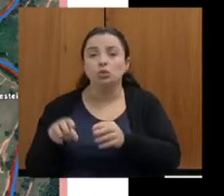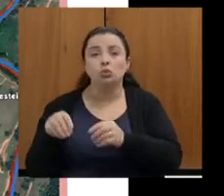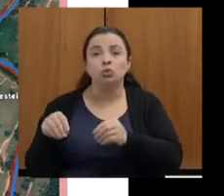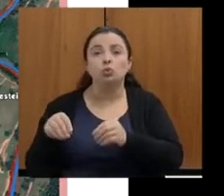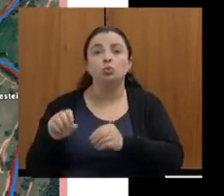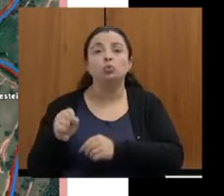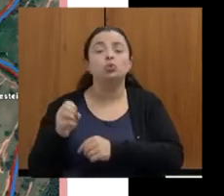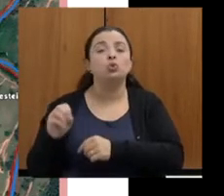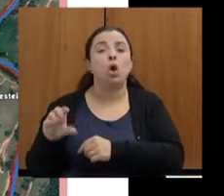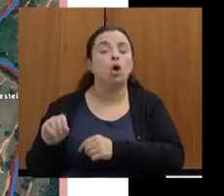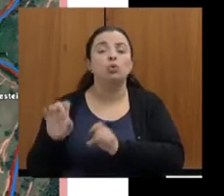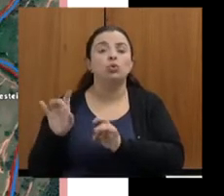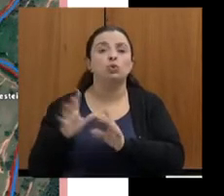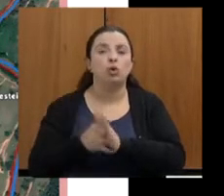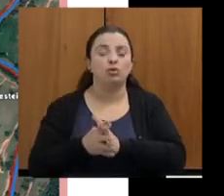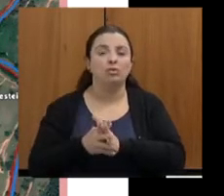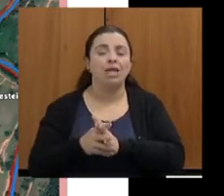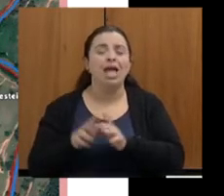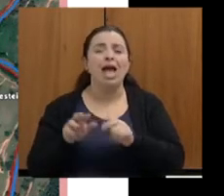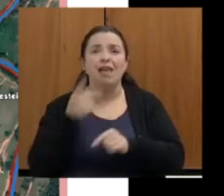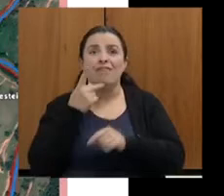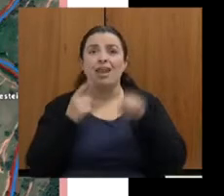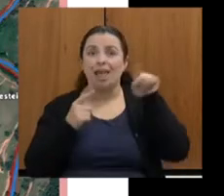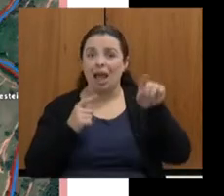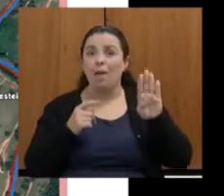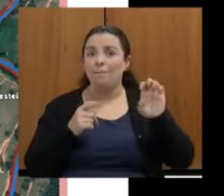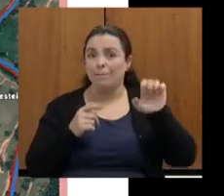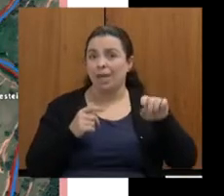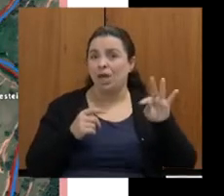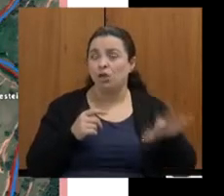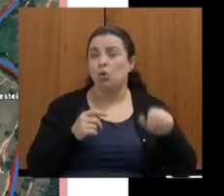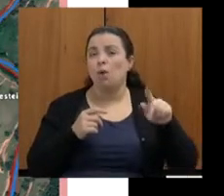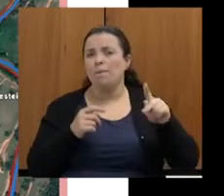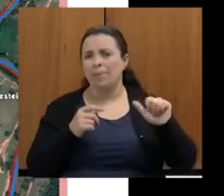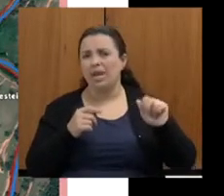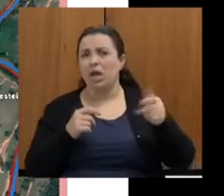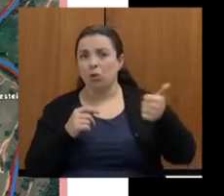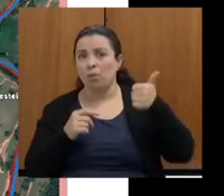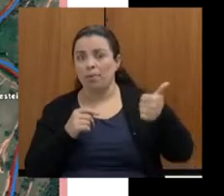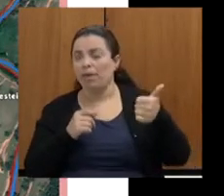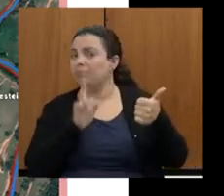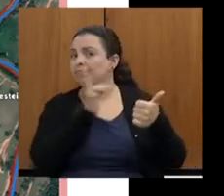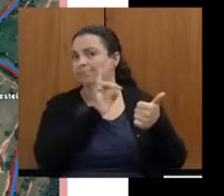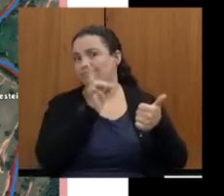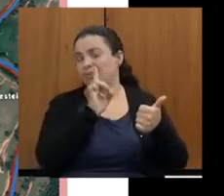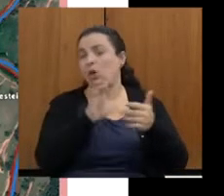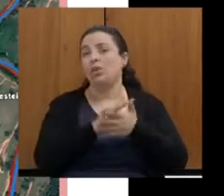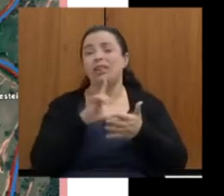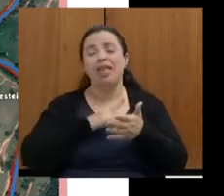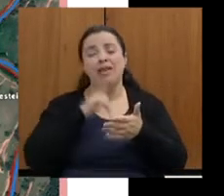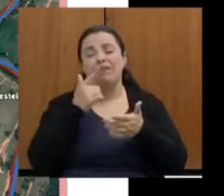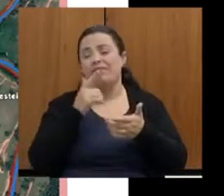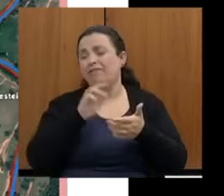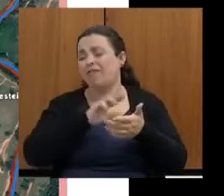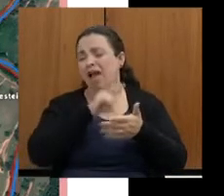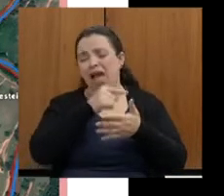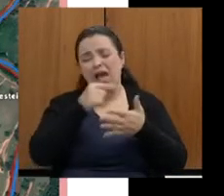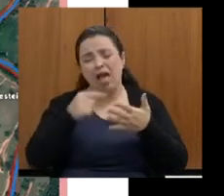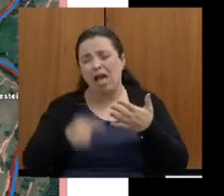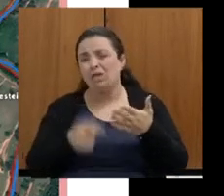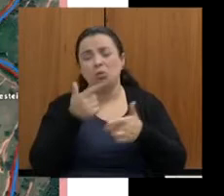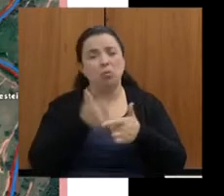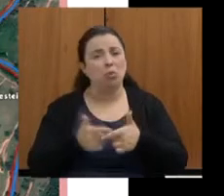bem no novo dentro novo Paracatu é muito pelo contrário tem uma série de problemas né Rodrigo não pode falar isso mais que ninguém